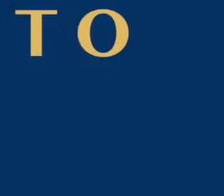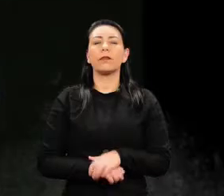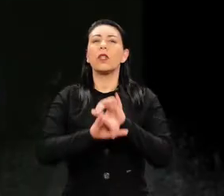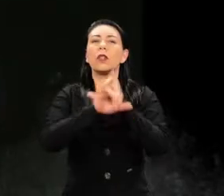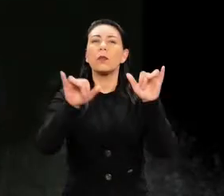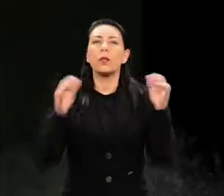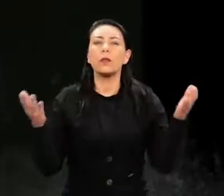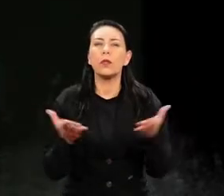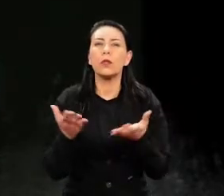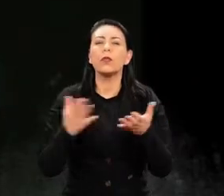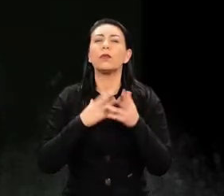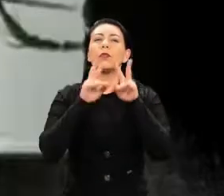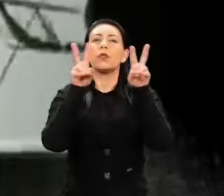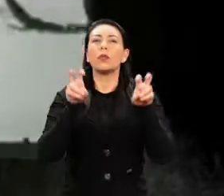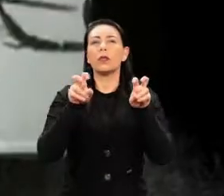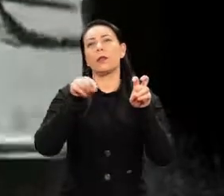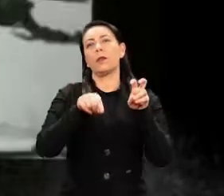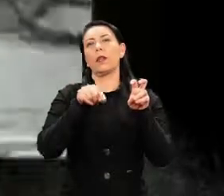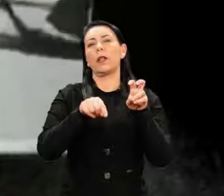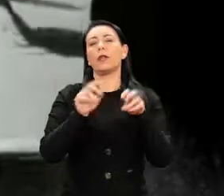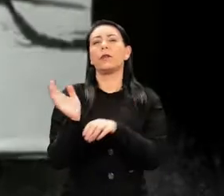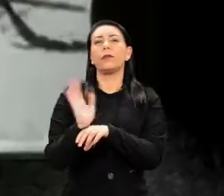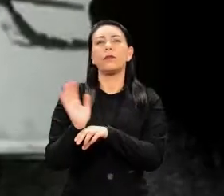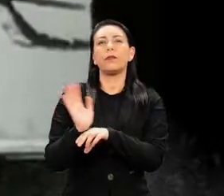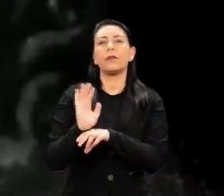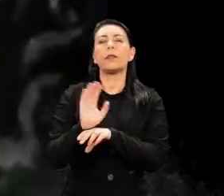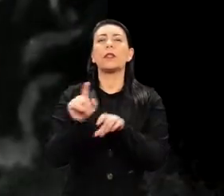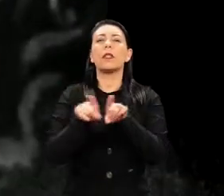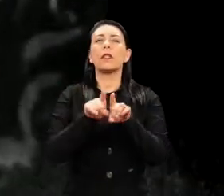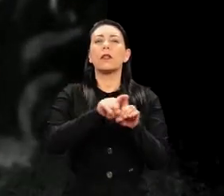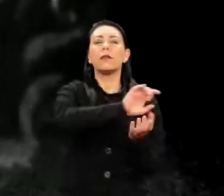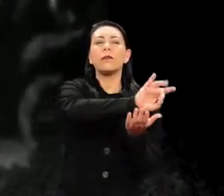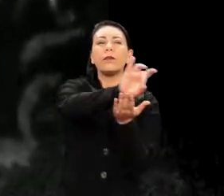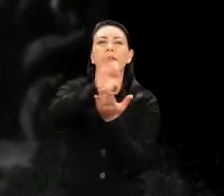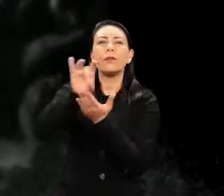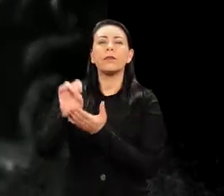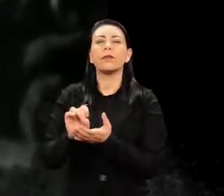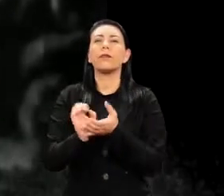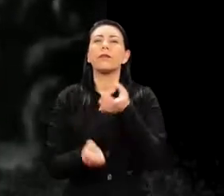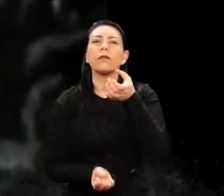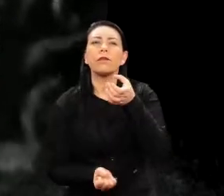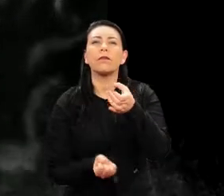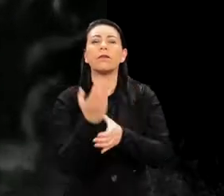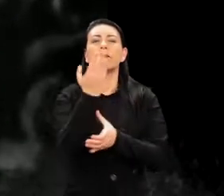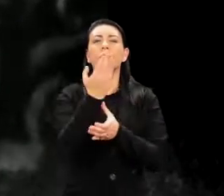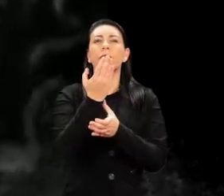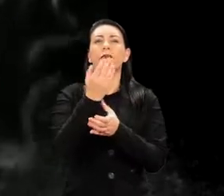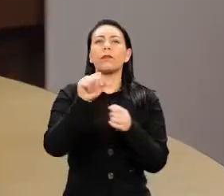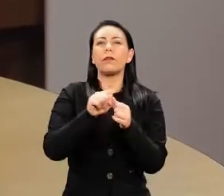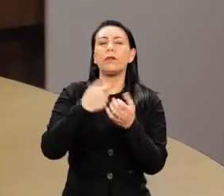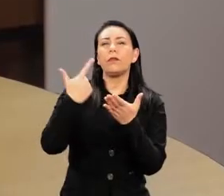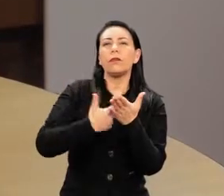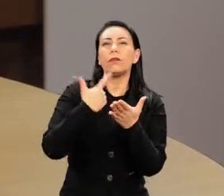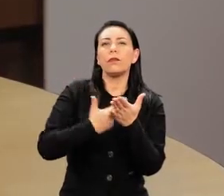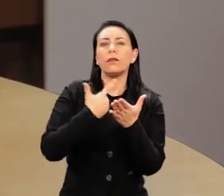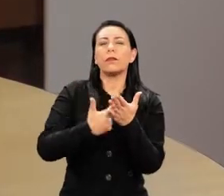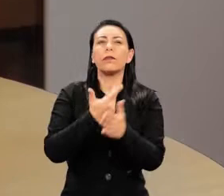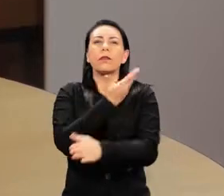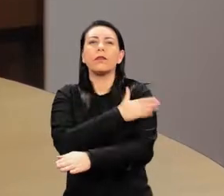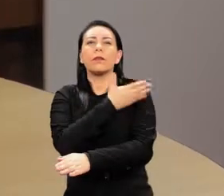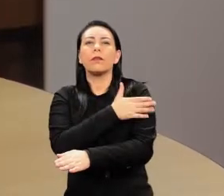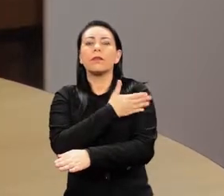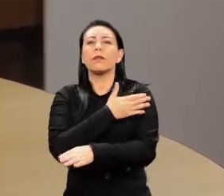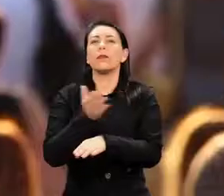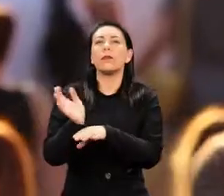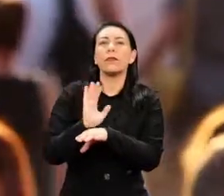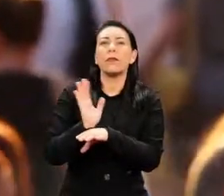no programa de hoje o tema abordado é o cinema e as peculiaridades de lançar um livro sobre ensaio